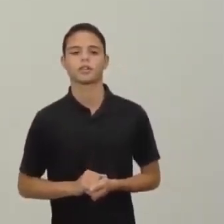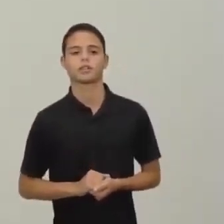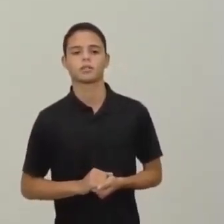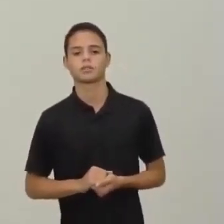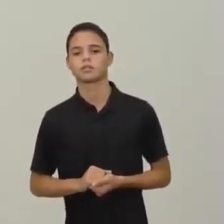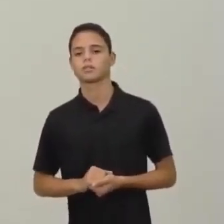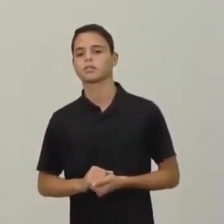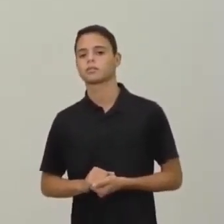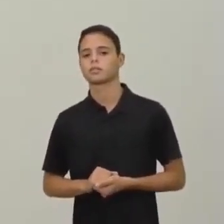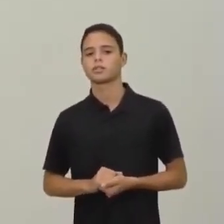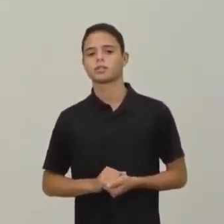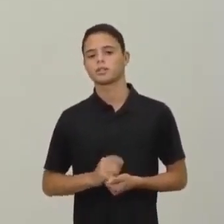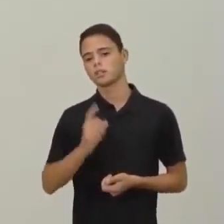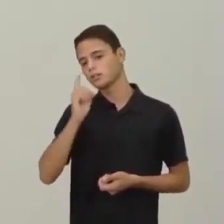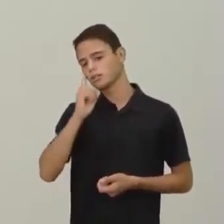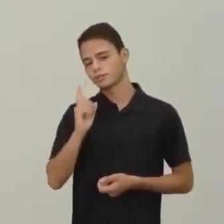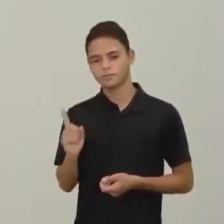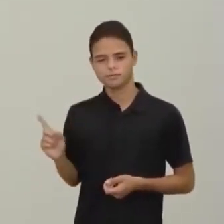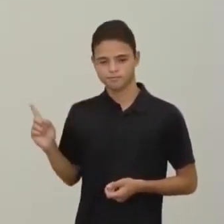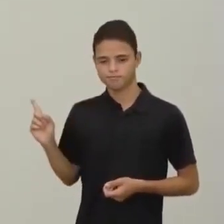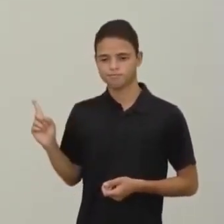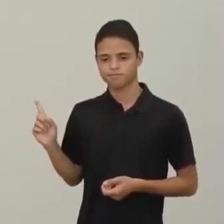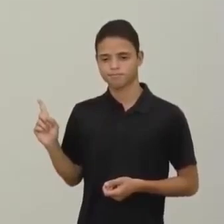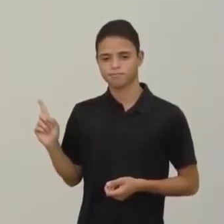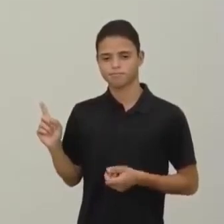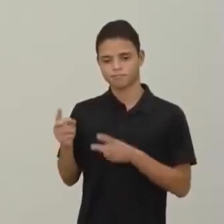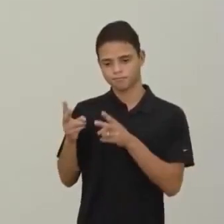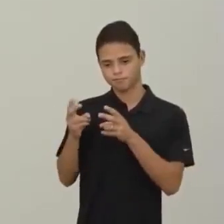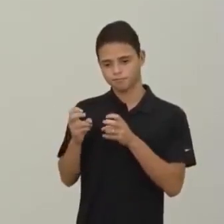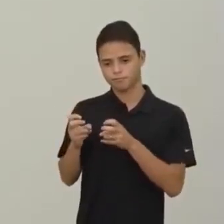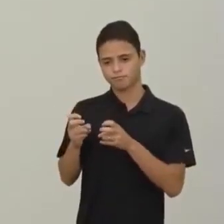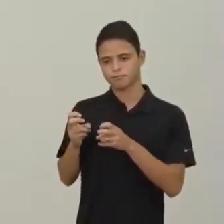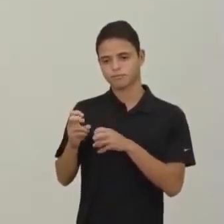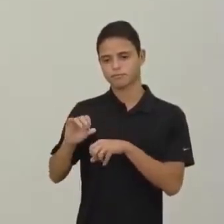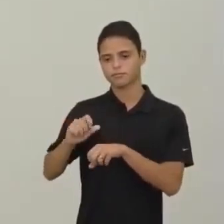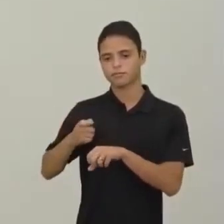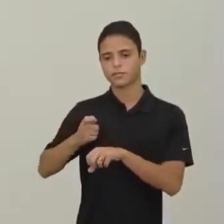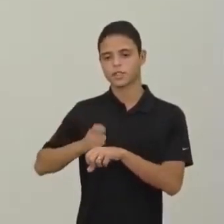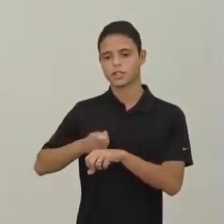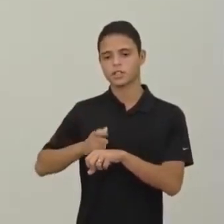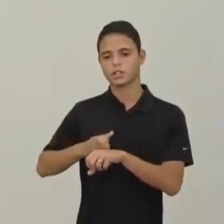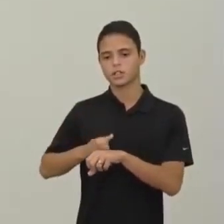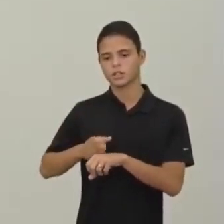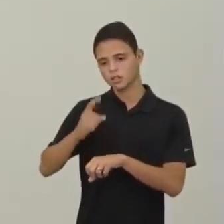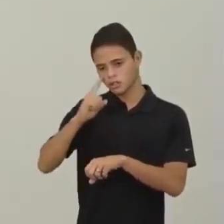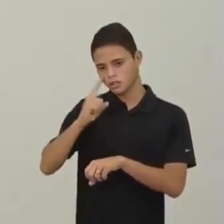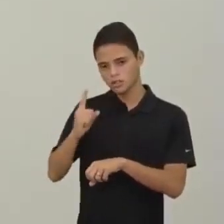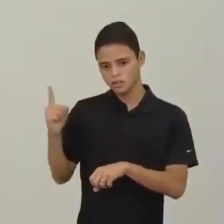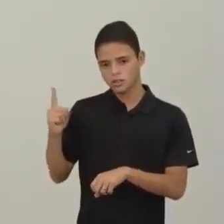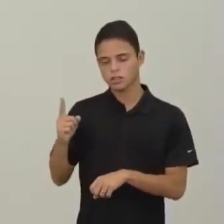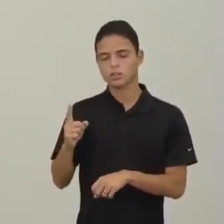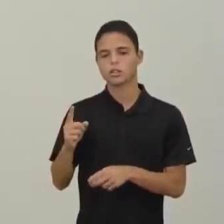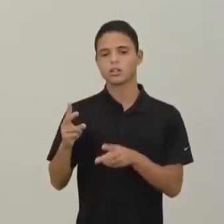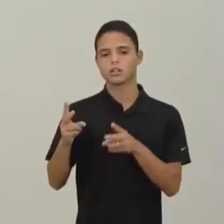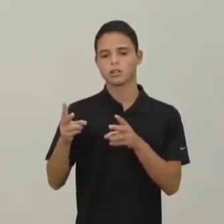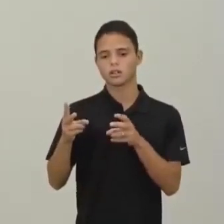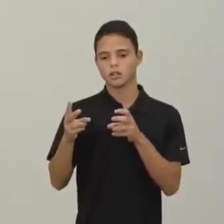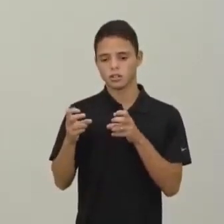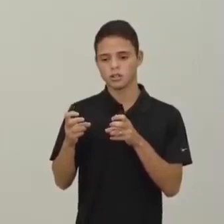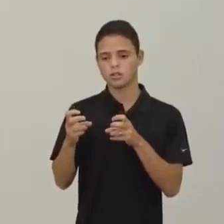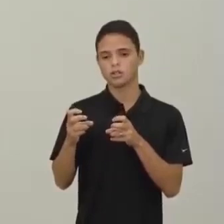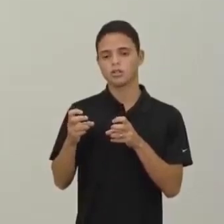Essa parte aqui, ó, tá vendo? Essa parte aqui, ó, esses ferrinhos aqui que tem no meio, a gente chama de traste, igual o